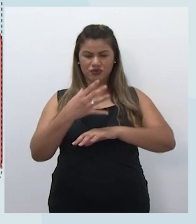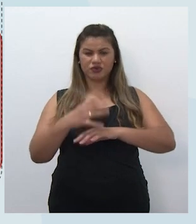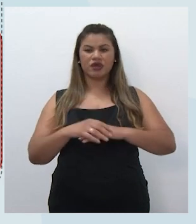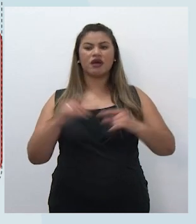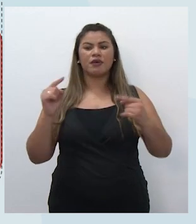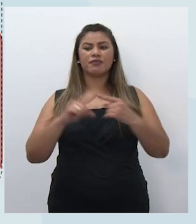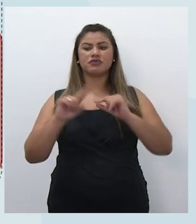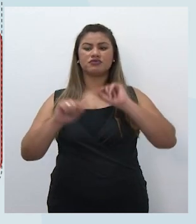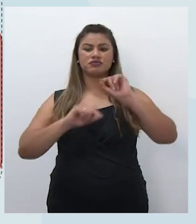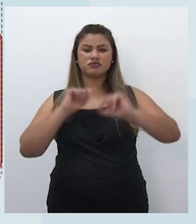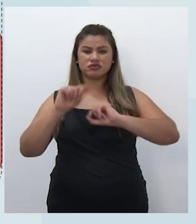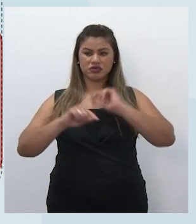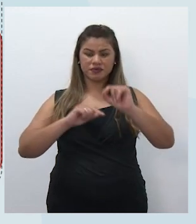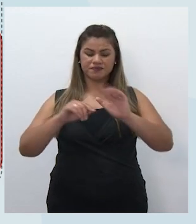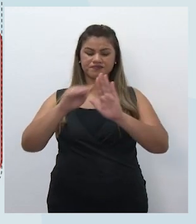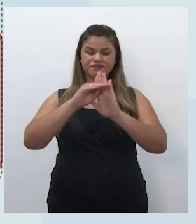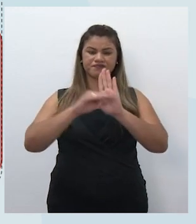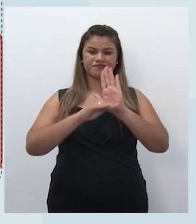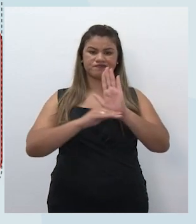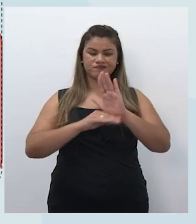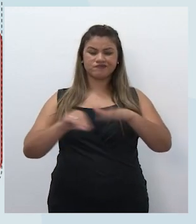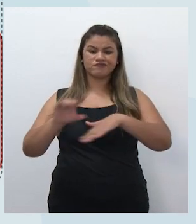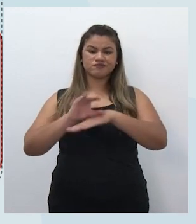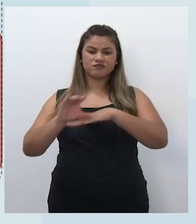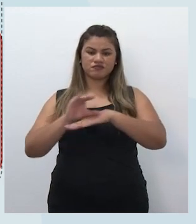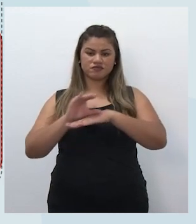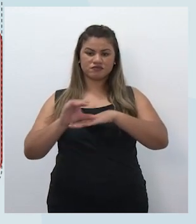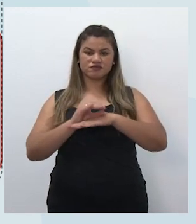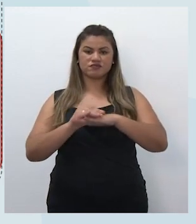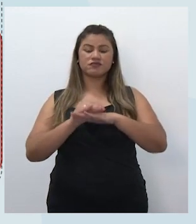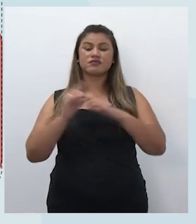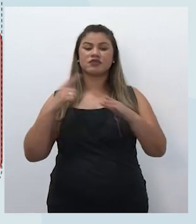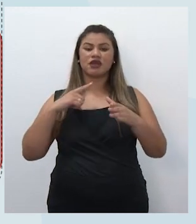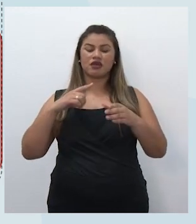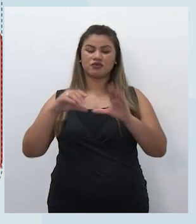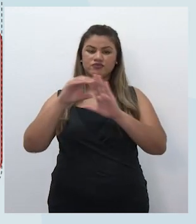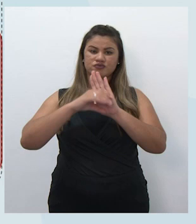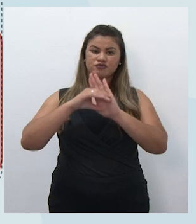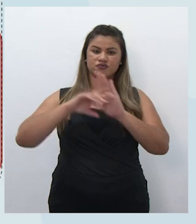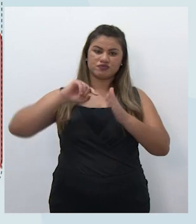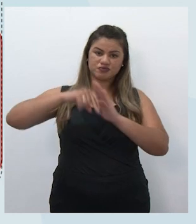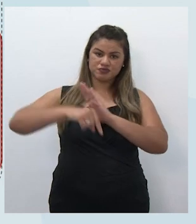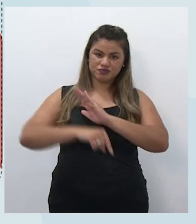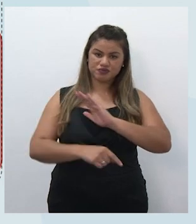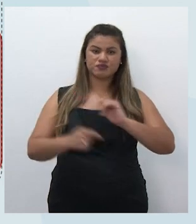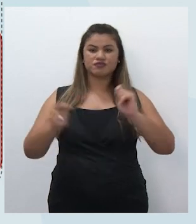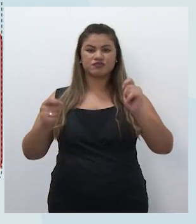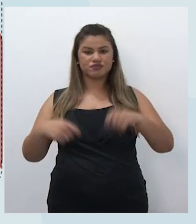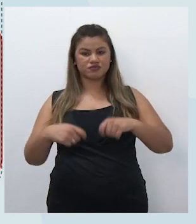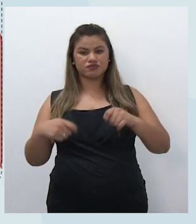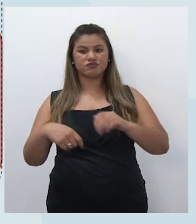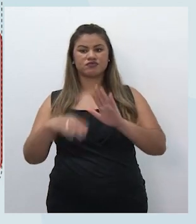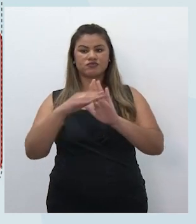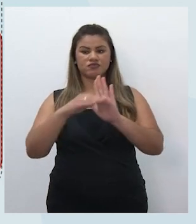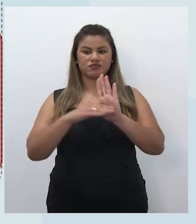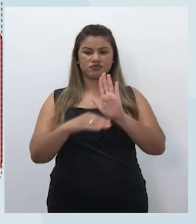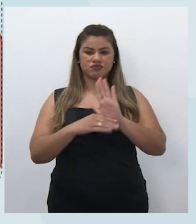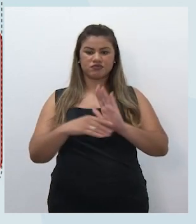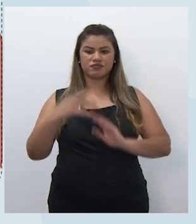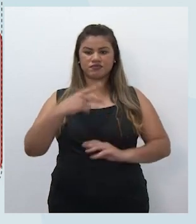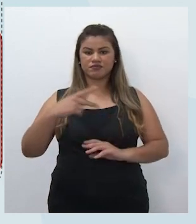itinerários formativos. Então, nós temos aí o aprofundamento curricular, que são os itinerários por ou